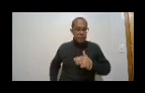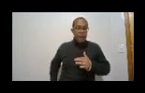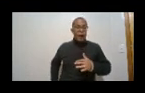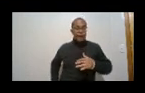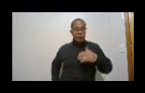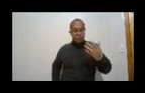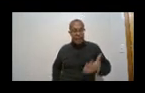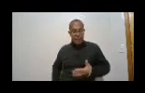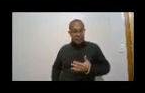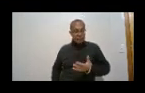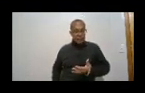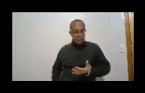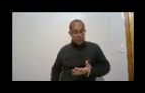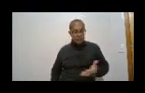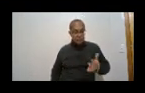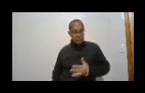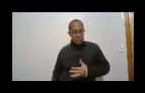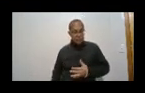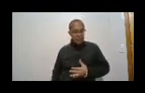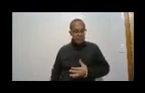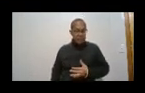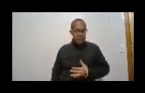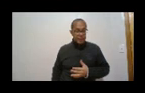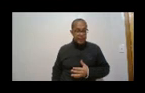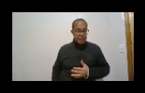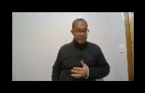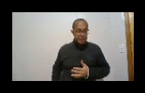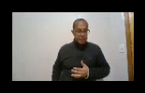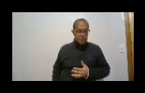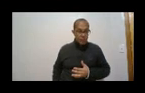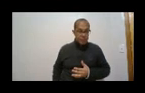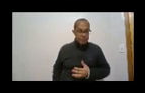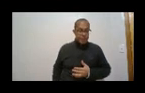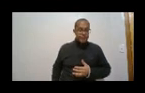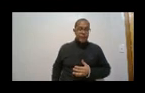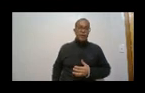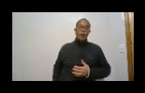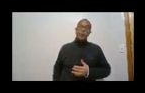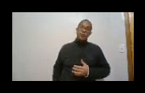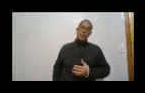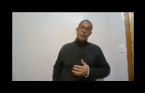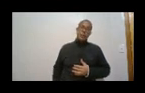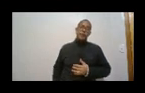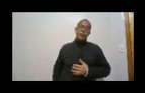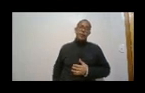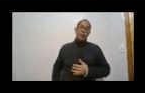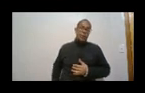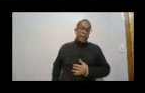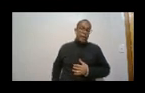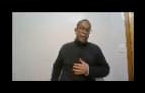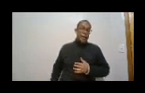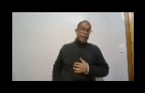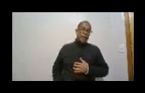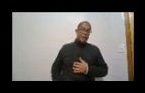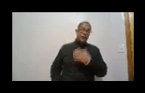posso diminuir a filtragem sanguínea e, consequentemente, a eliminação de drogas. Então, eu posso ter um